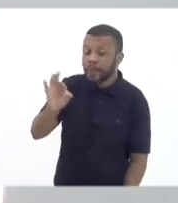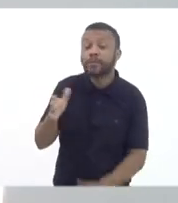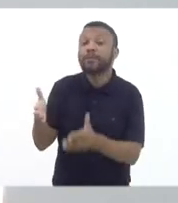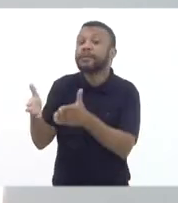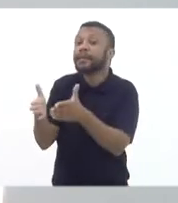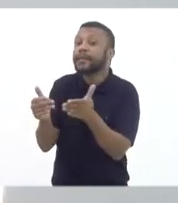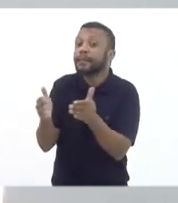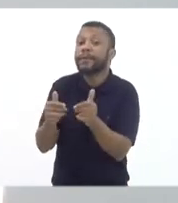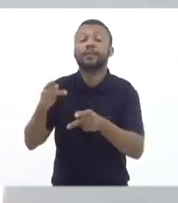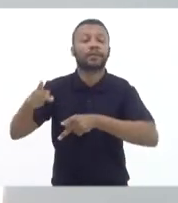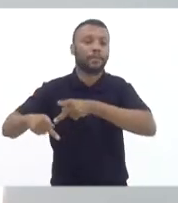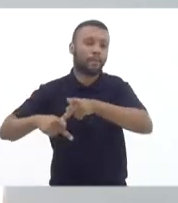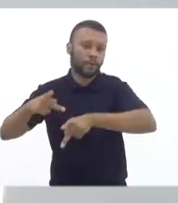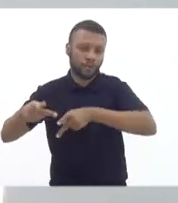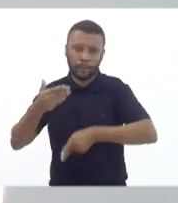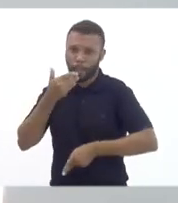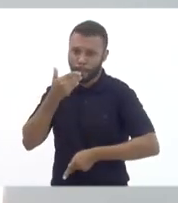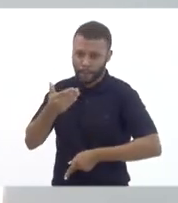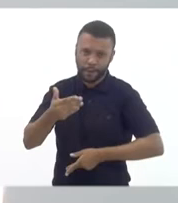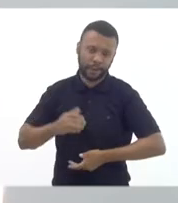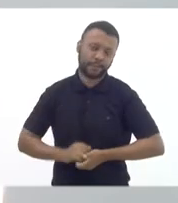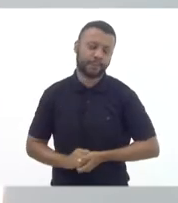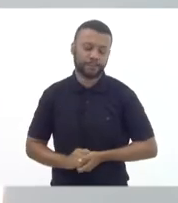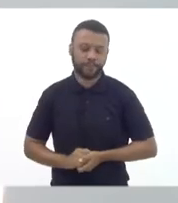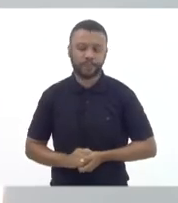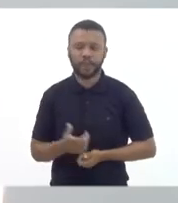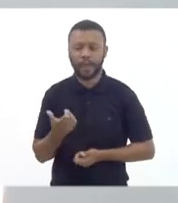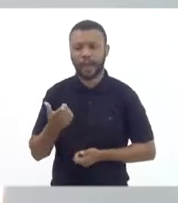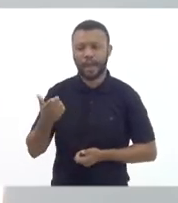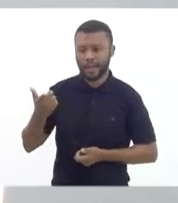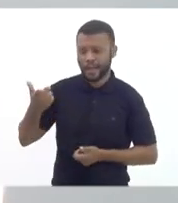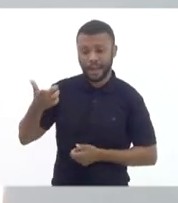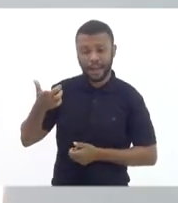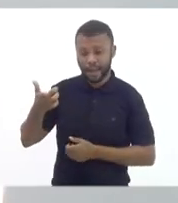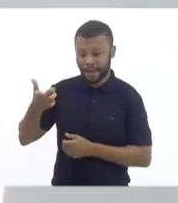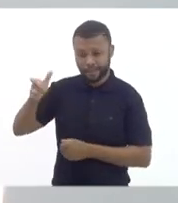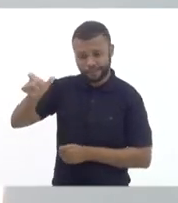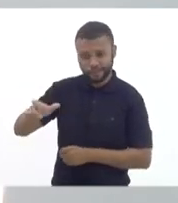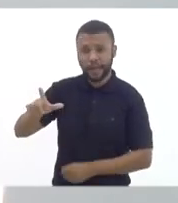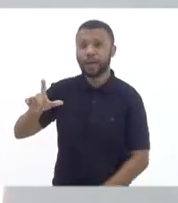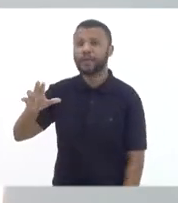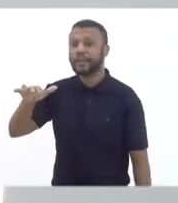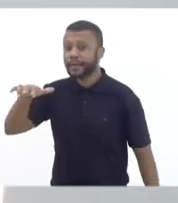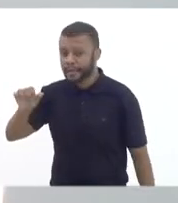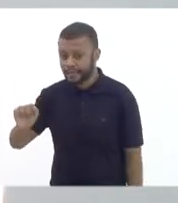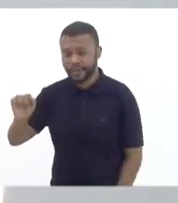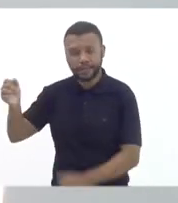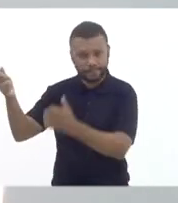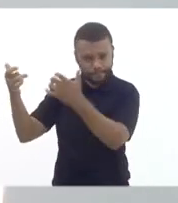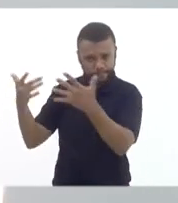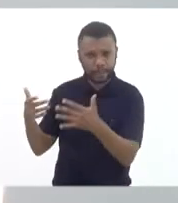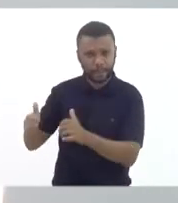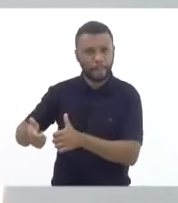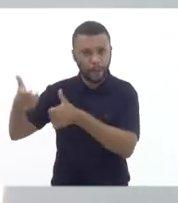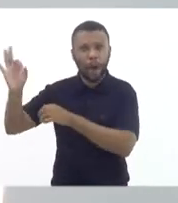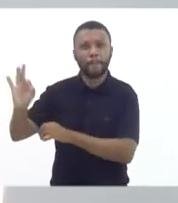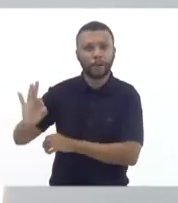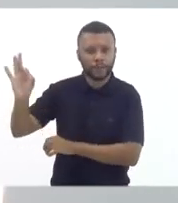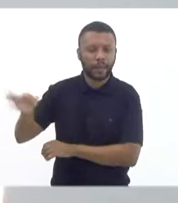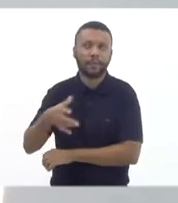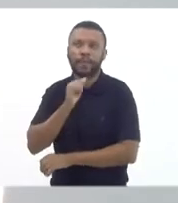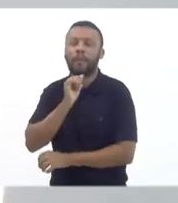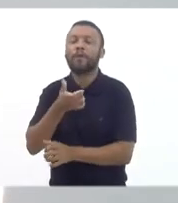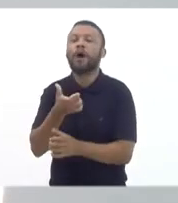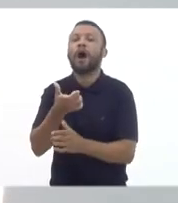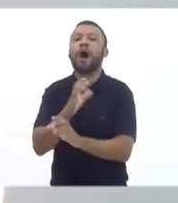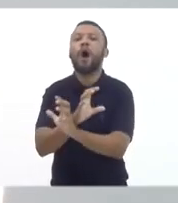pede? A doutora Andrea Lambert pode me dar números mais exatos, mas sem dúvida a ortopedia. Nós vivemos numa cidade onde